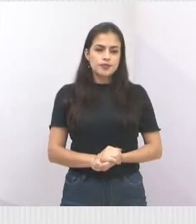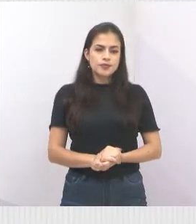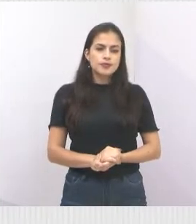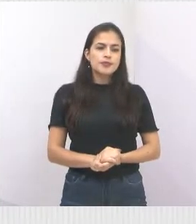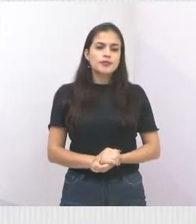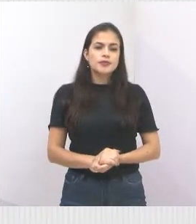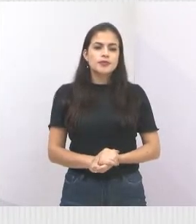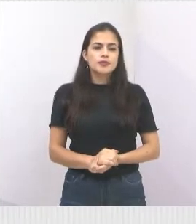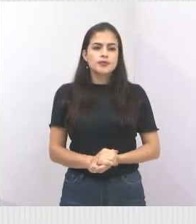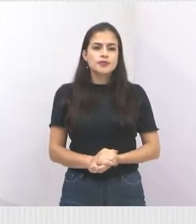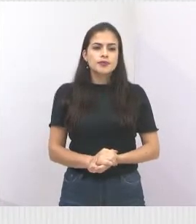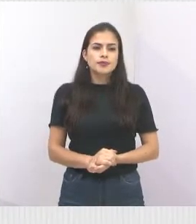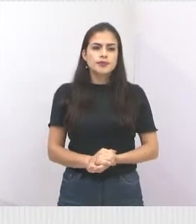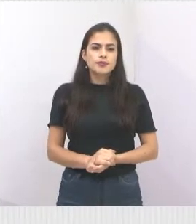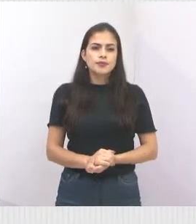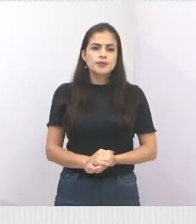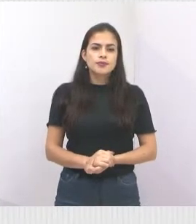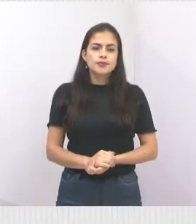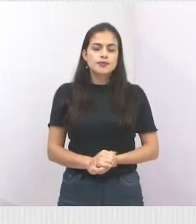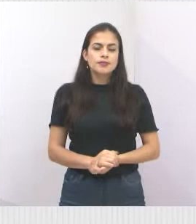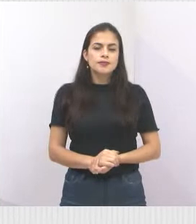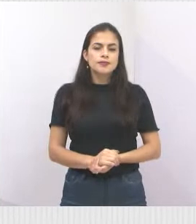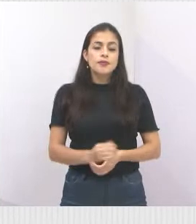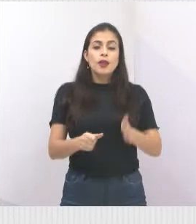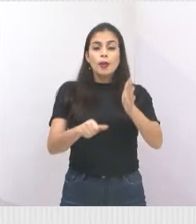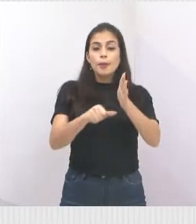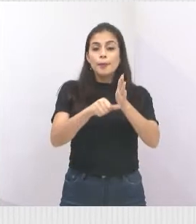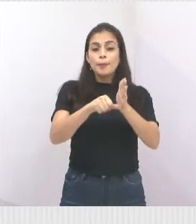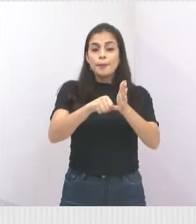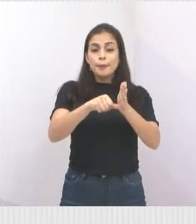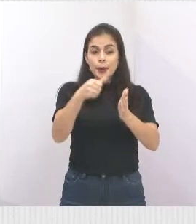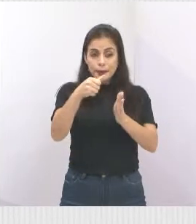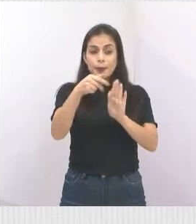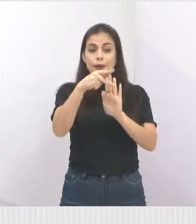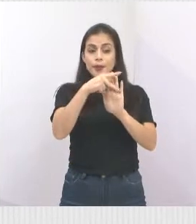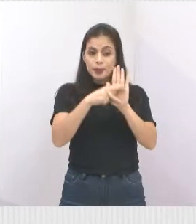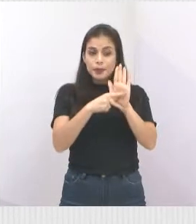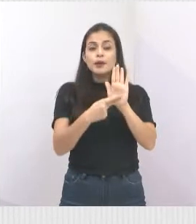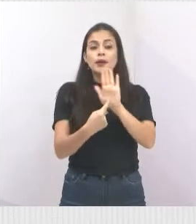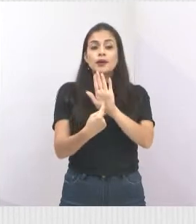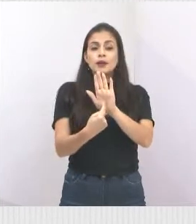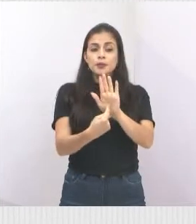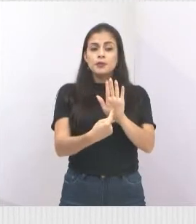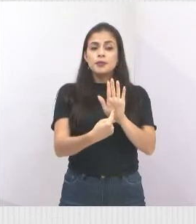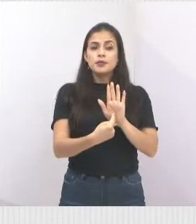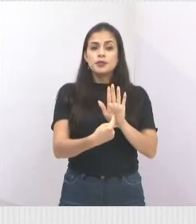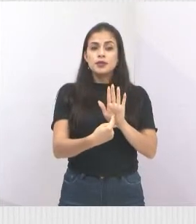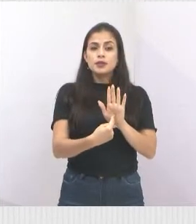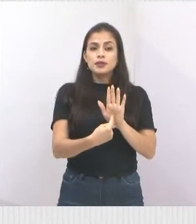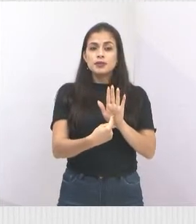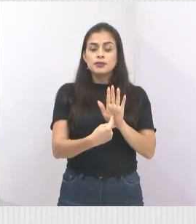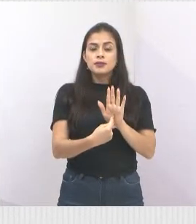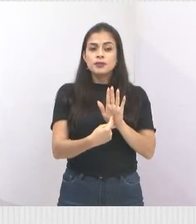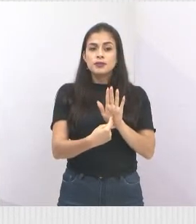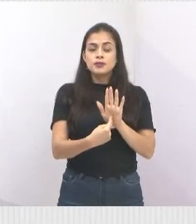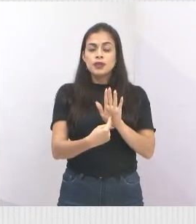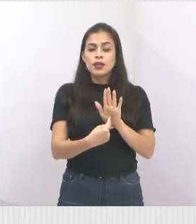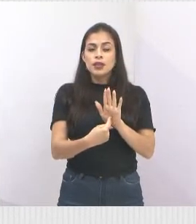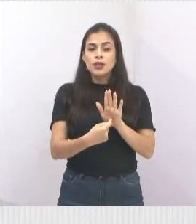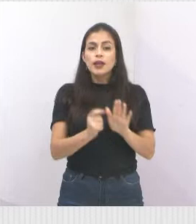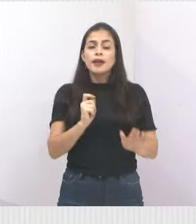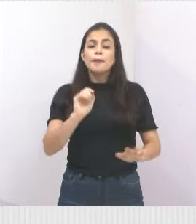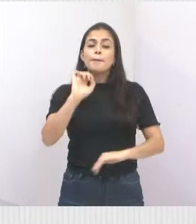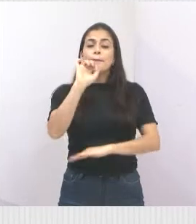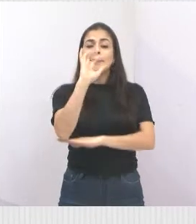é o primeiro projeto que eu quero destacar aqui com vocês tá ligado ao meio